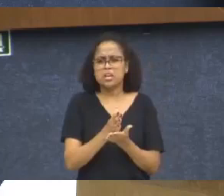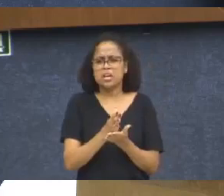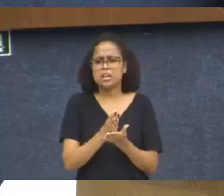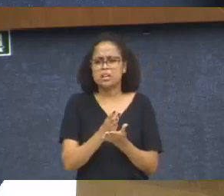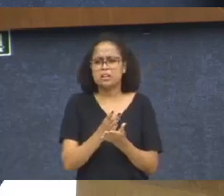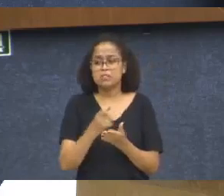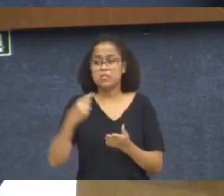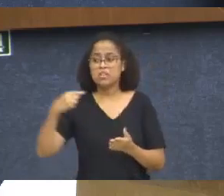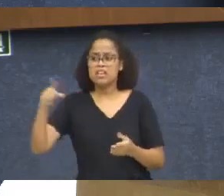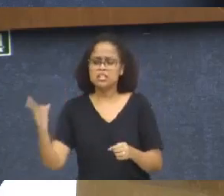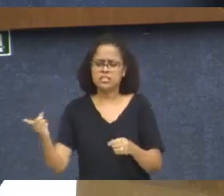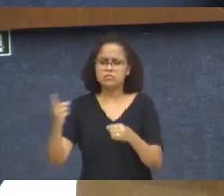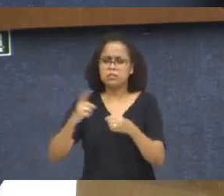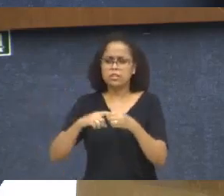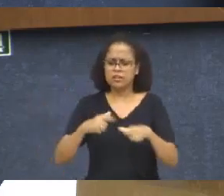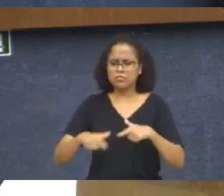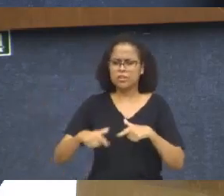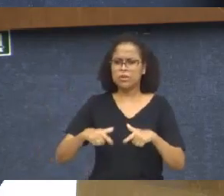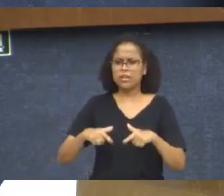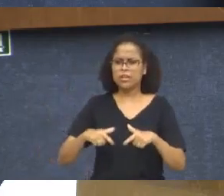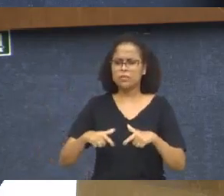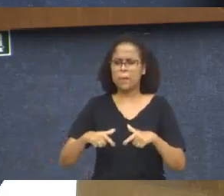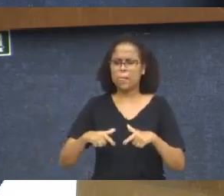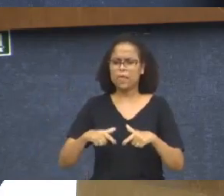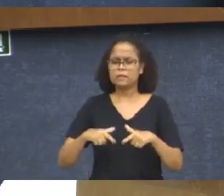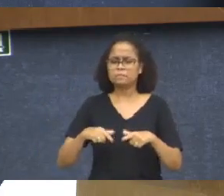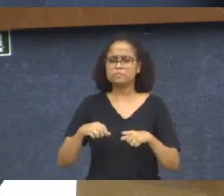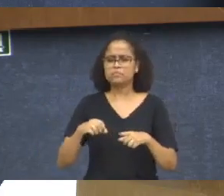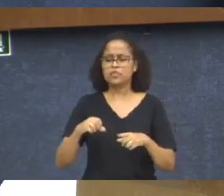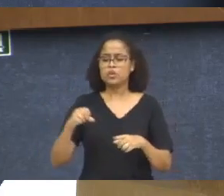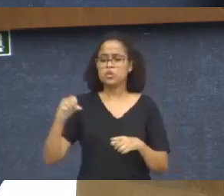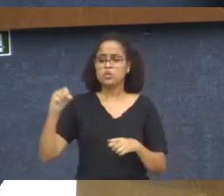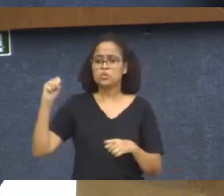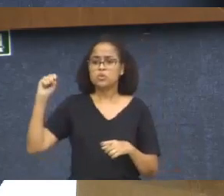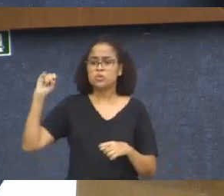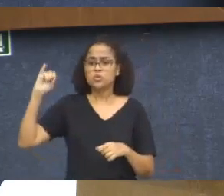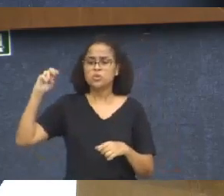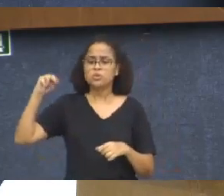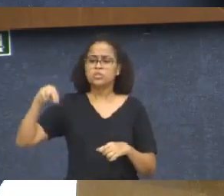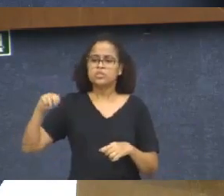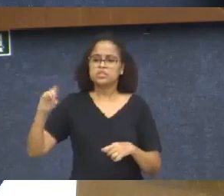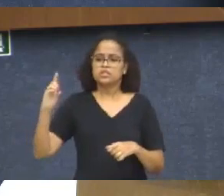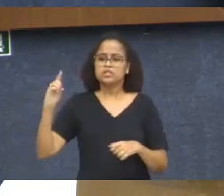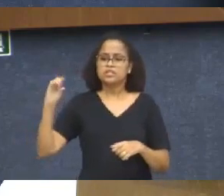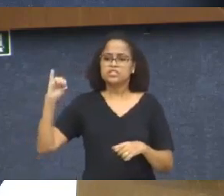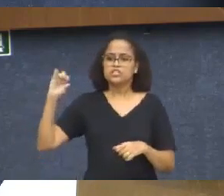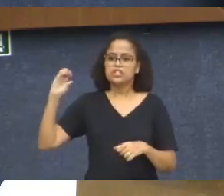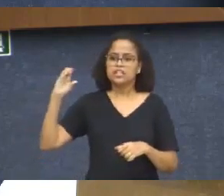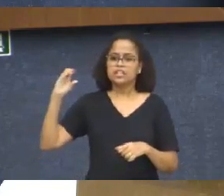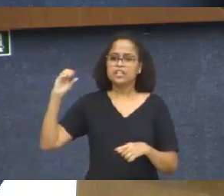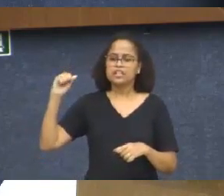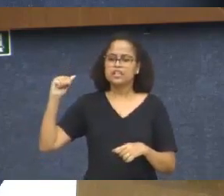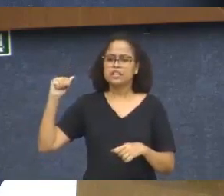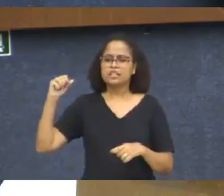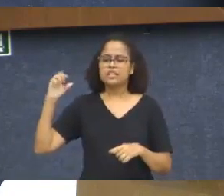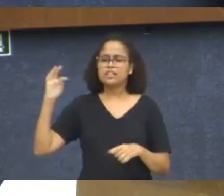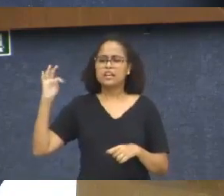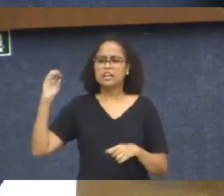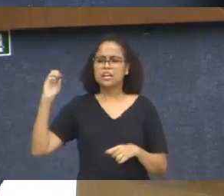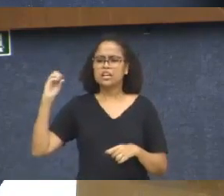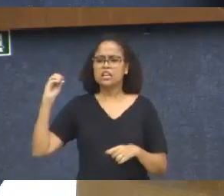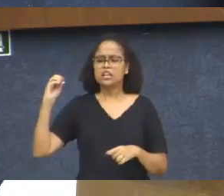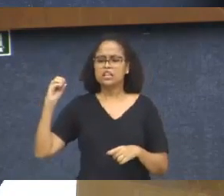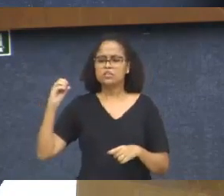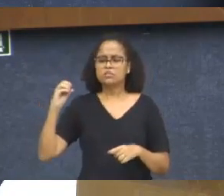retornar, o sindicato comunica que interrompeu a greve e pede